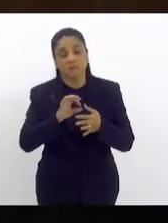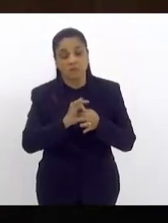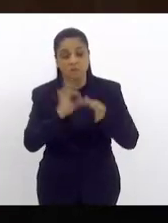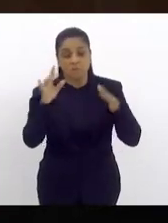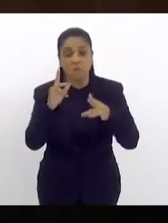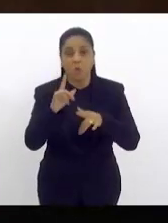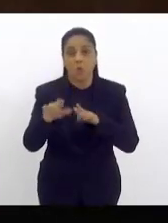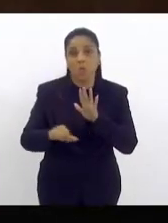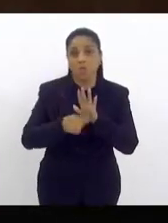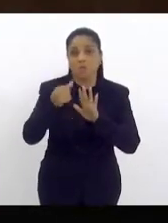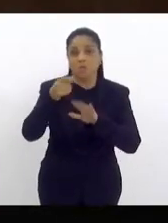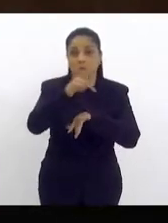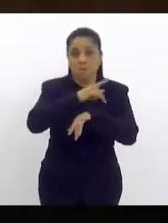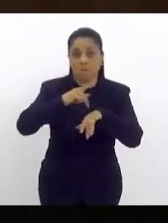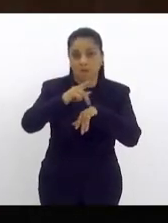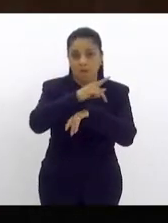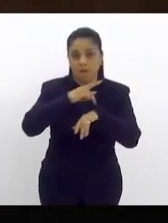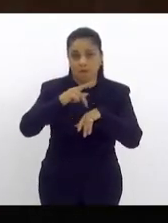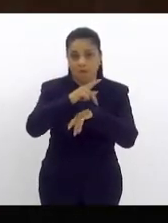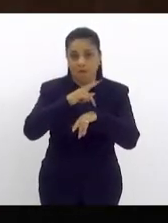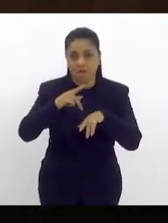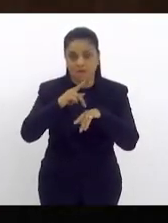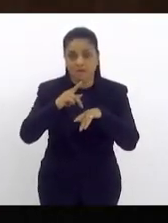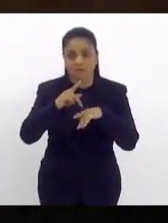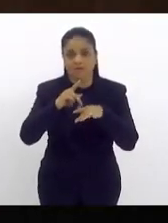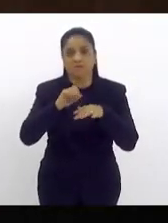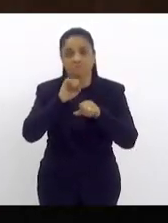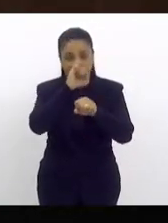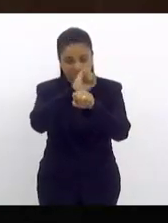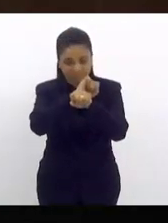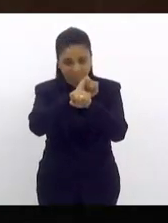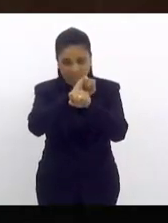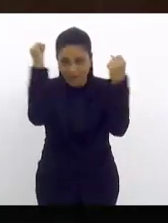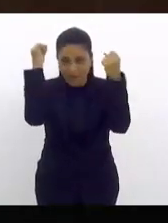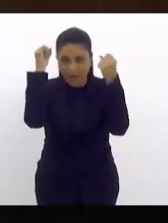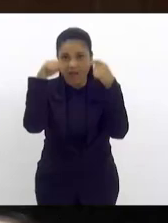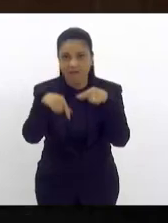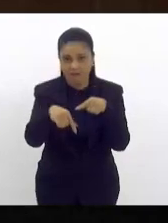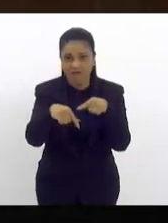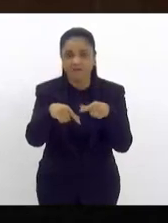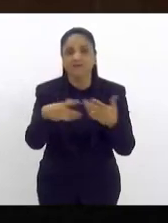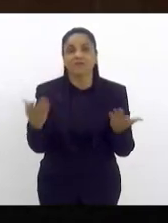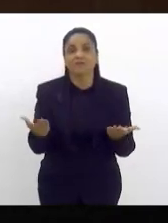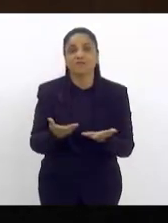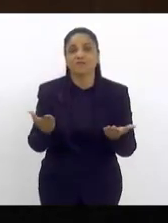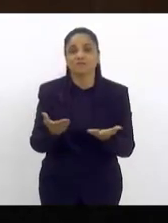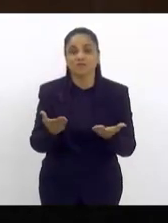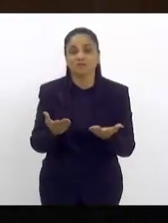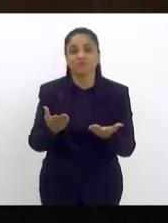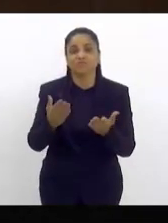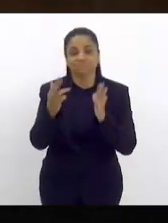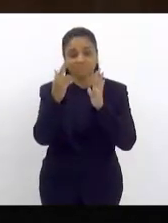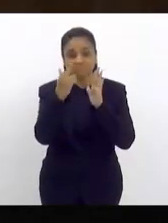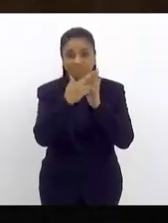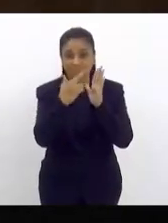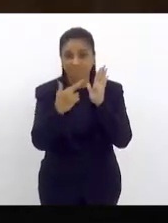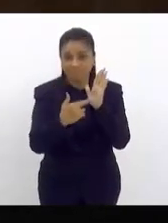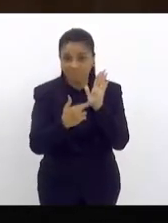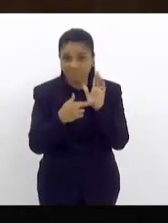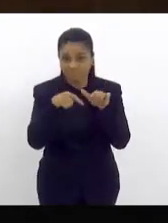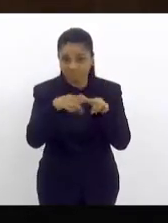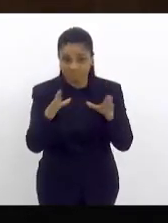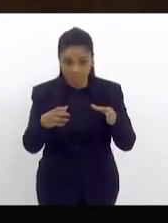escravatura a partir do protagonismo de seres humanos negros escravizados que se rebelaram e estabelecer uma república